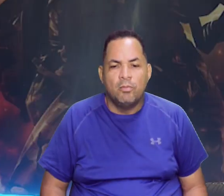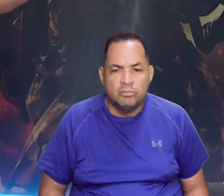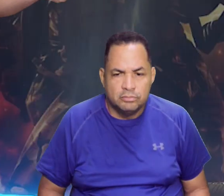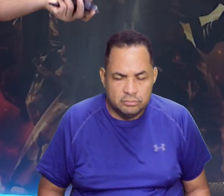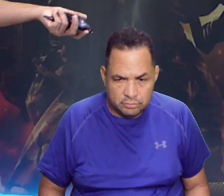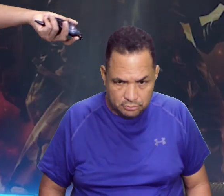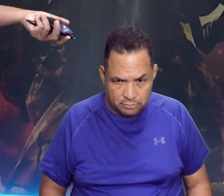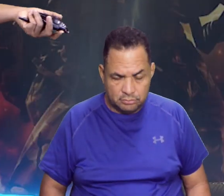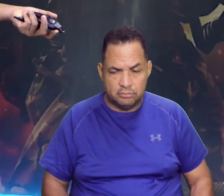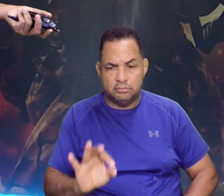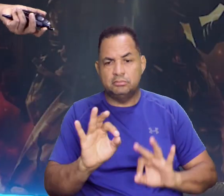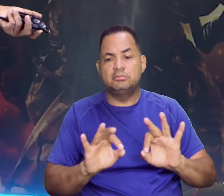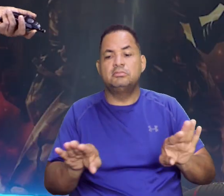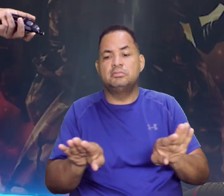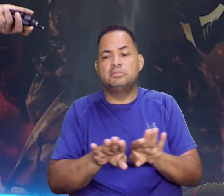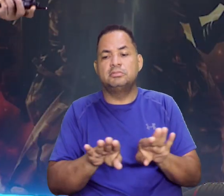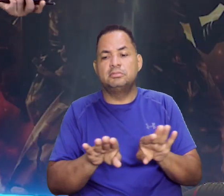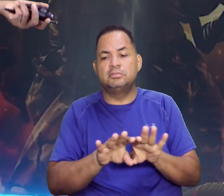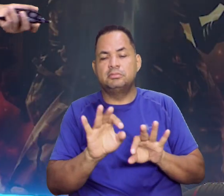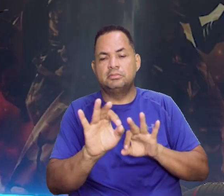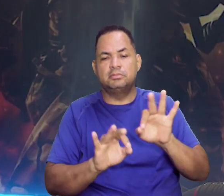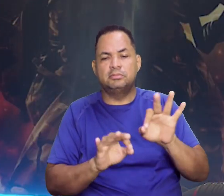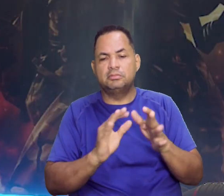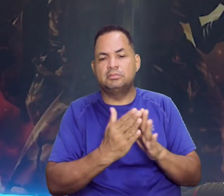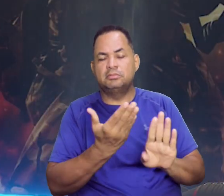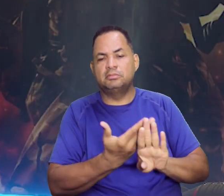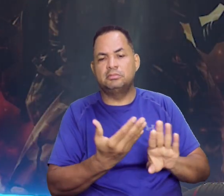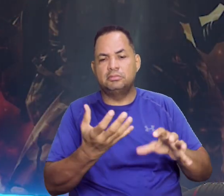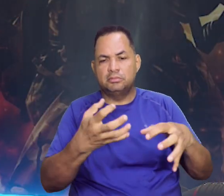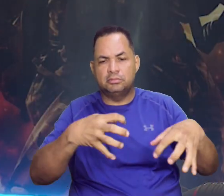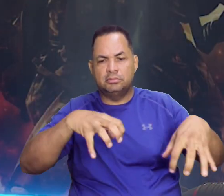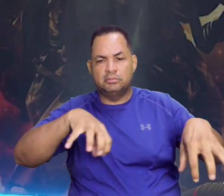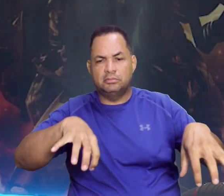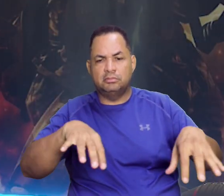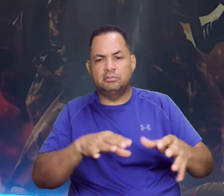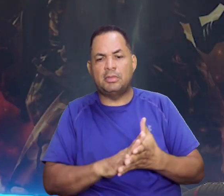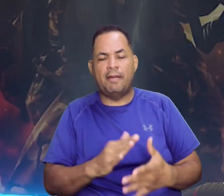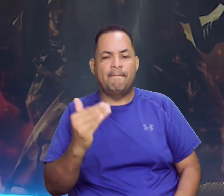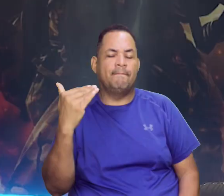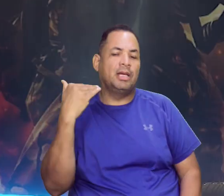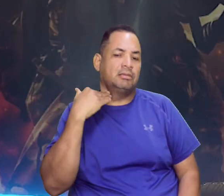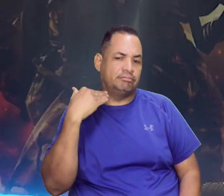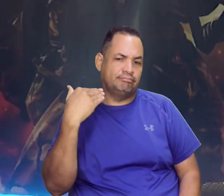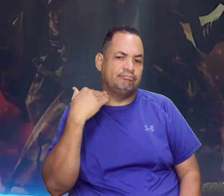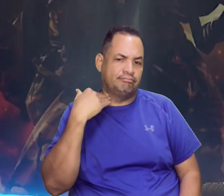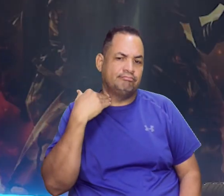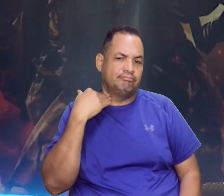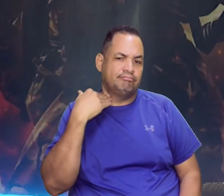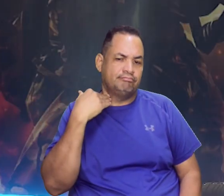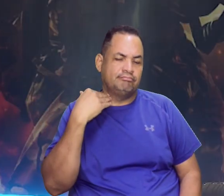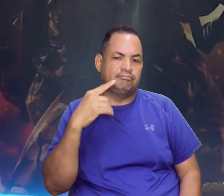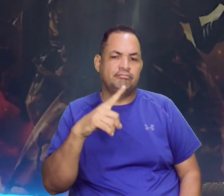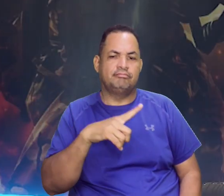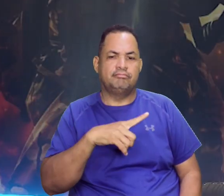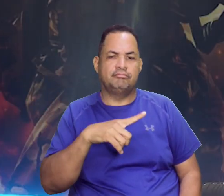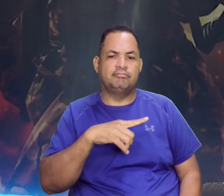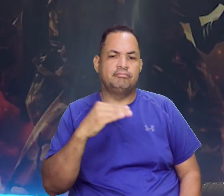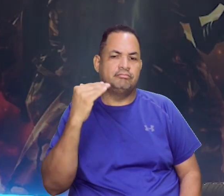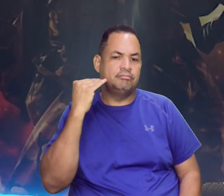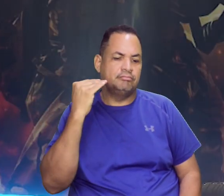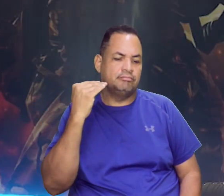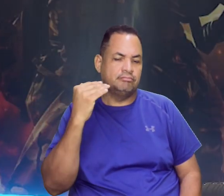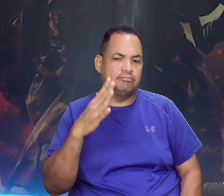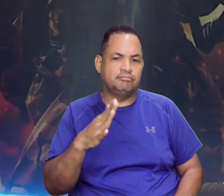que vai ser implantado na África do Sul, no apartheid, vai ser bancos. Isso mesmo, pessoal, vai ter bancos. Bancos